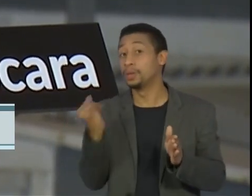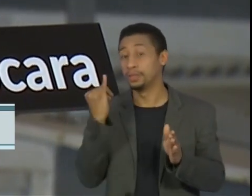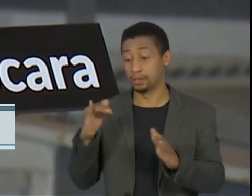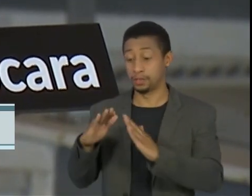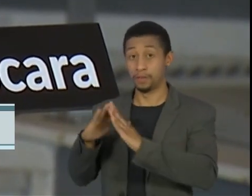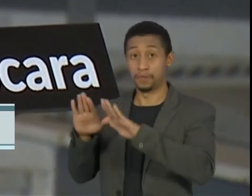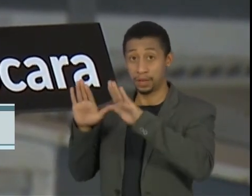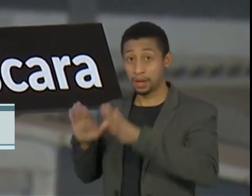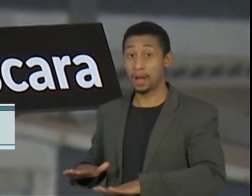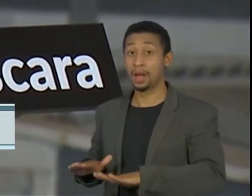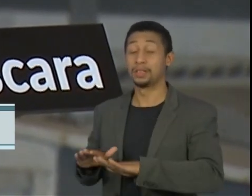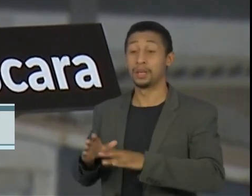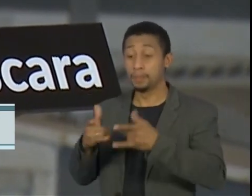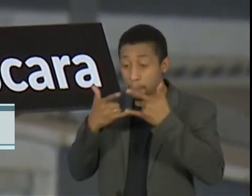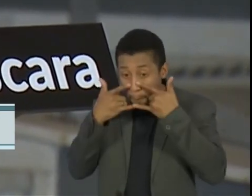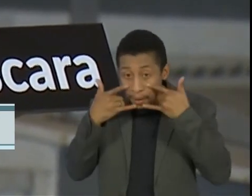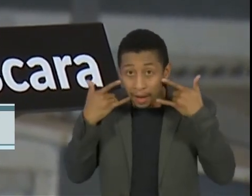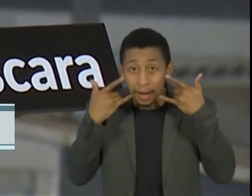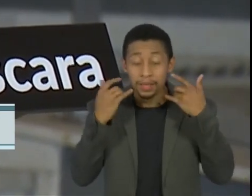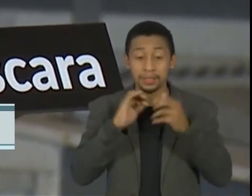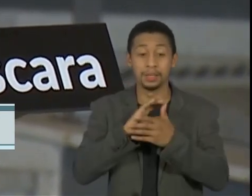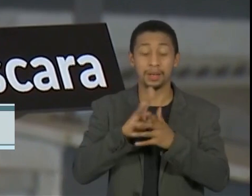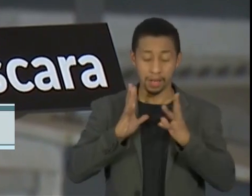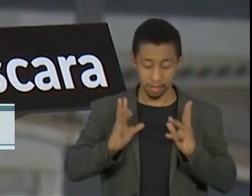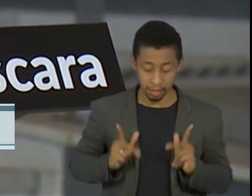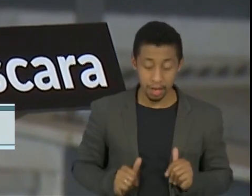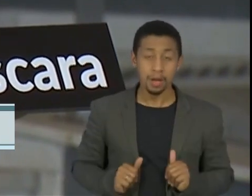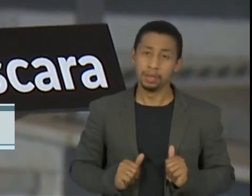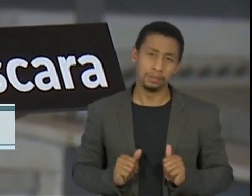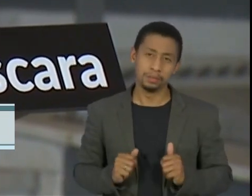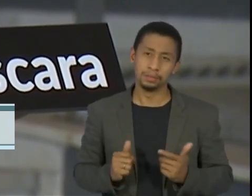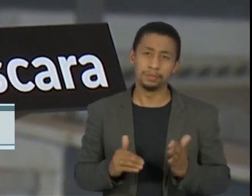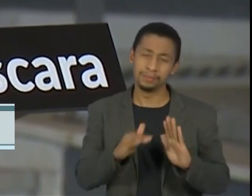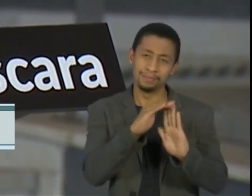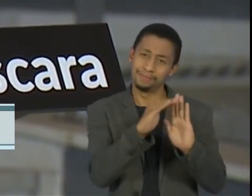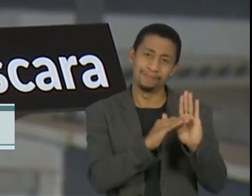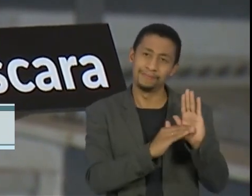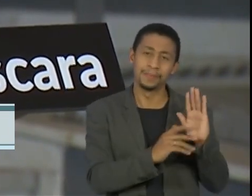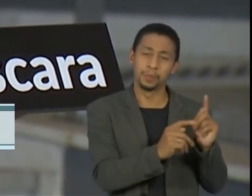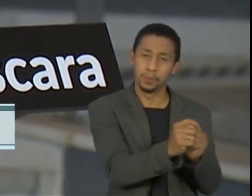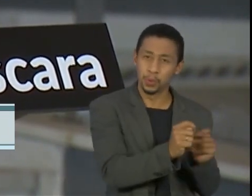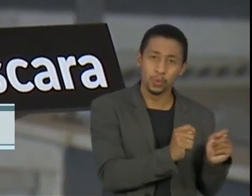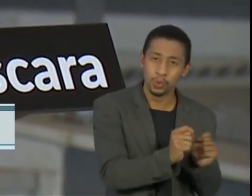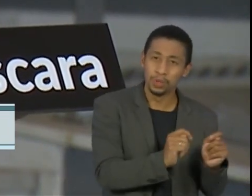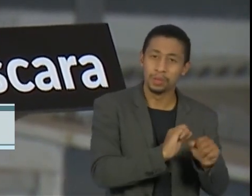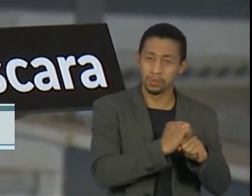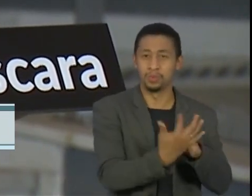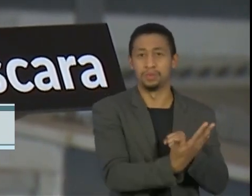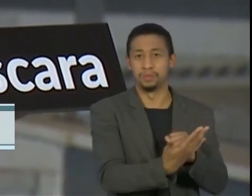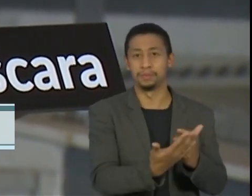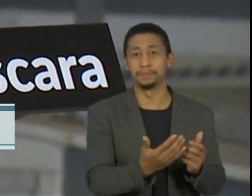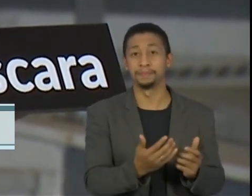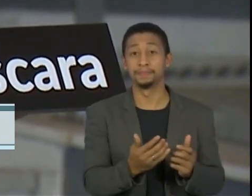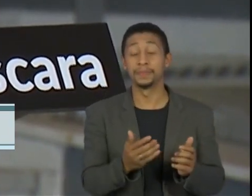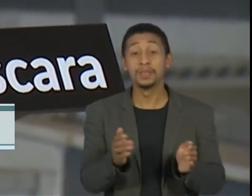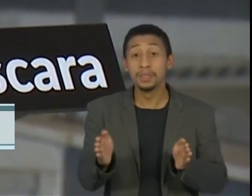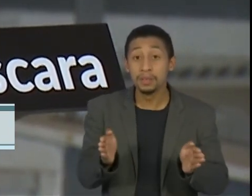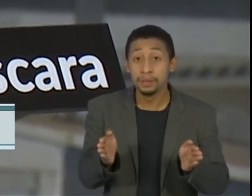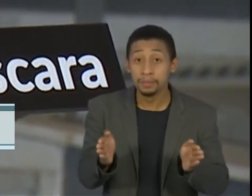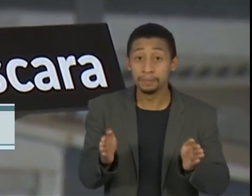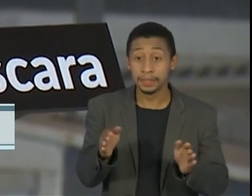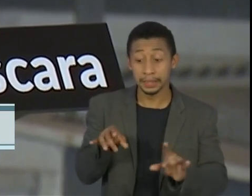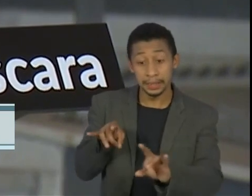cuidado com a higiene, que são as medidas essenciais para esse controle da pandemia. E, neste momento, os nossos